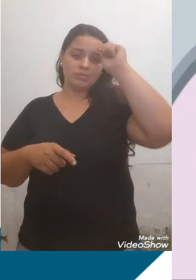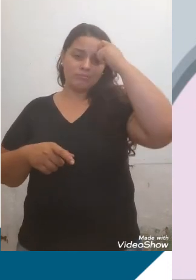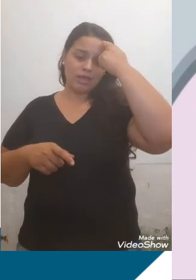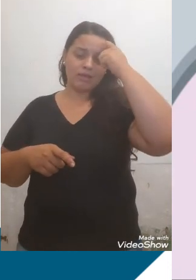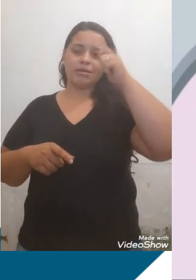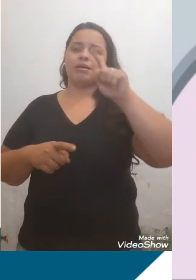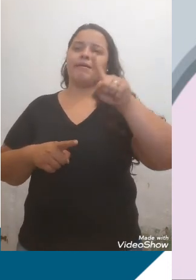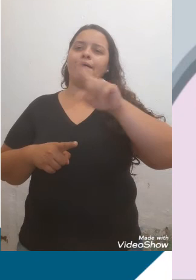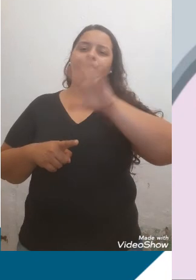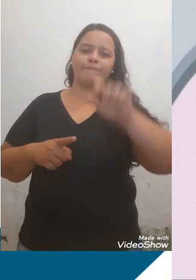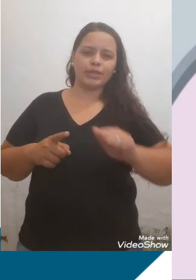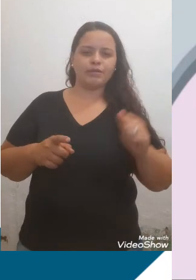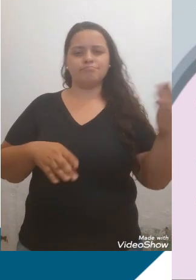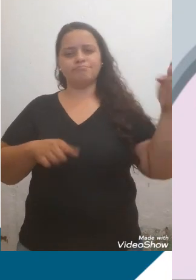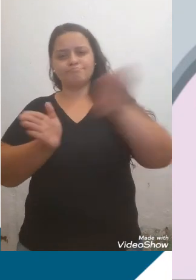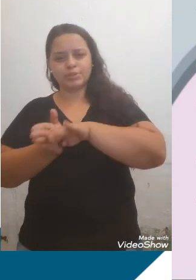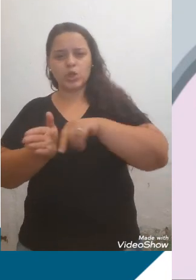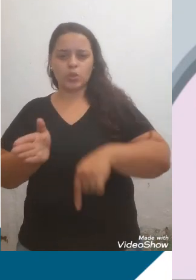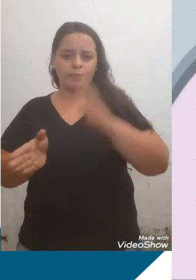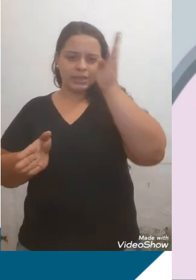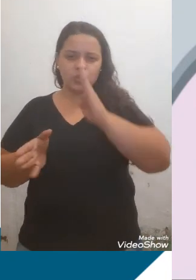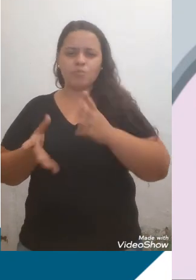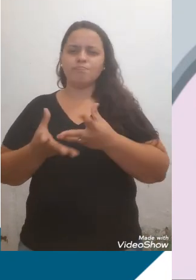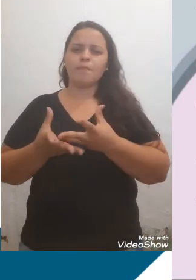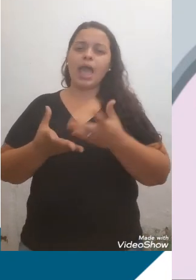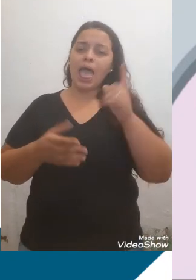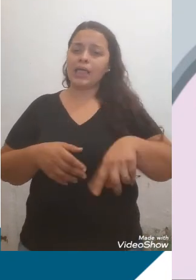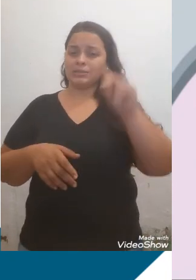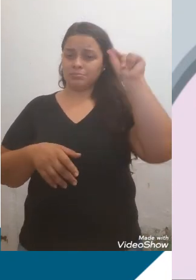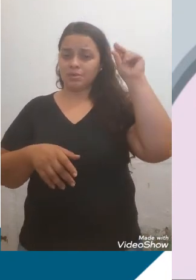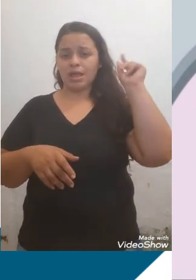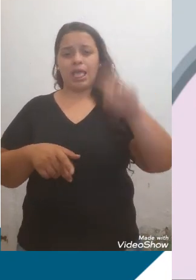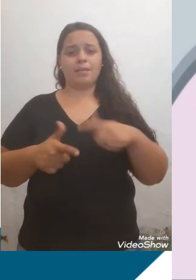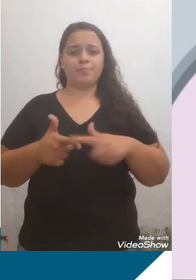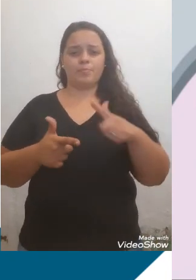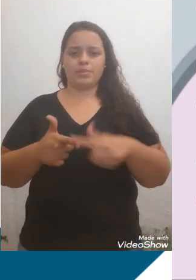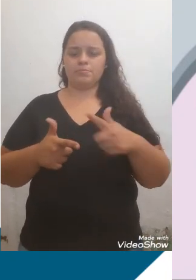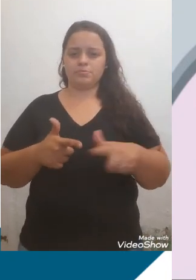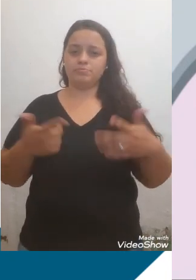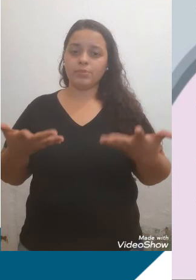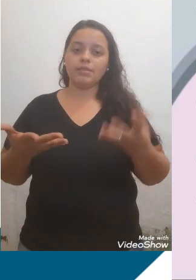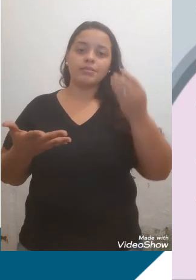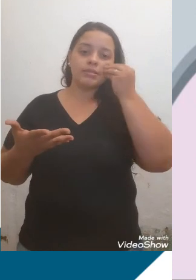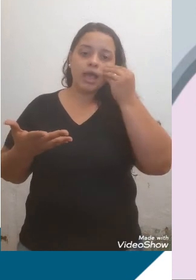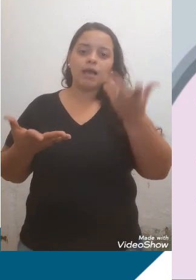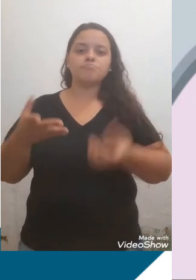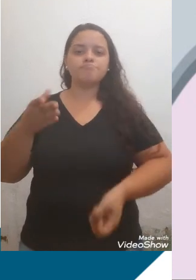afro-brasileira era um grande problema, Então era preciso construir uma